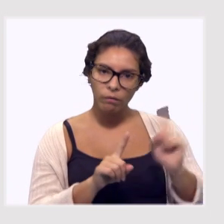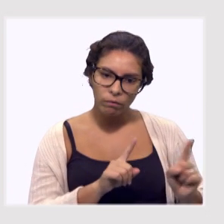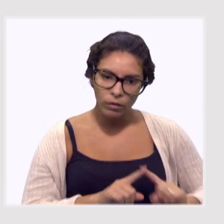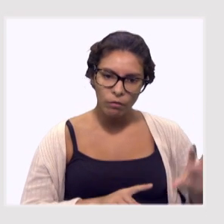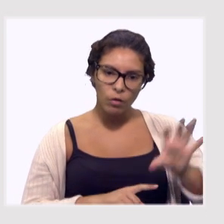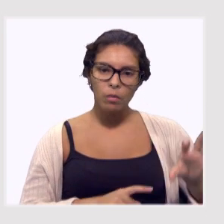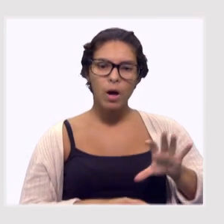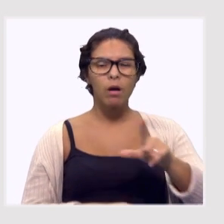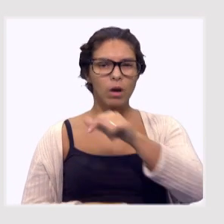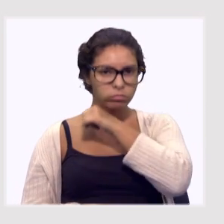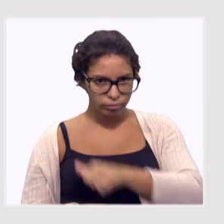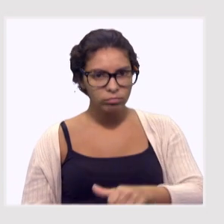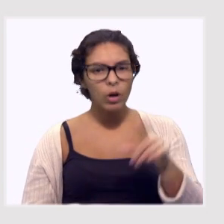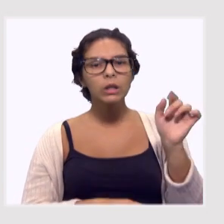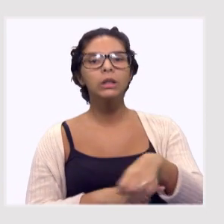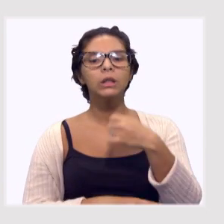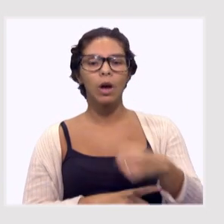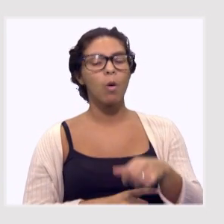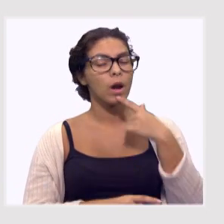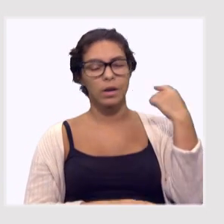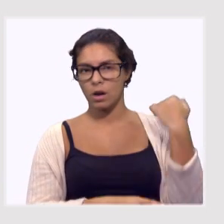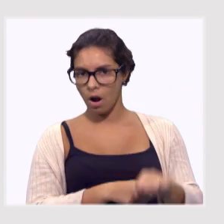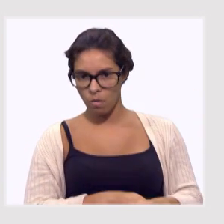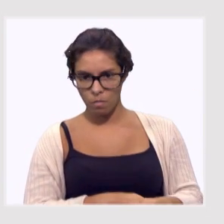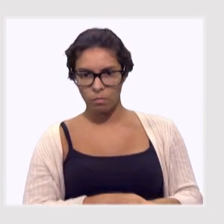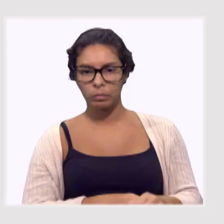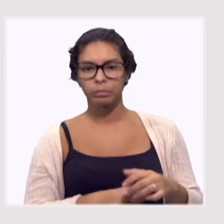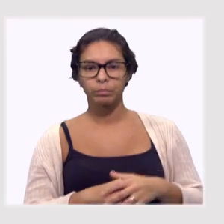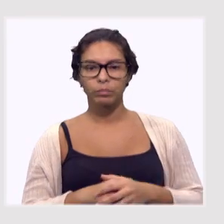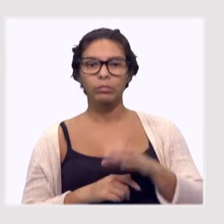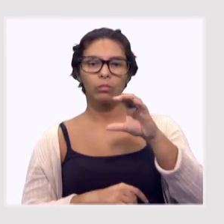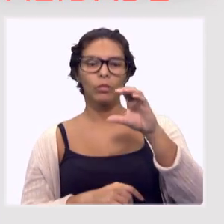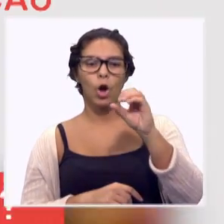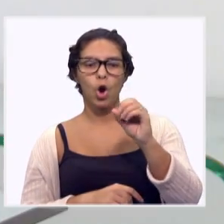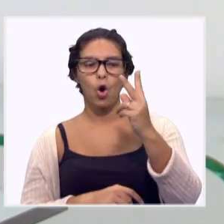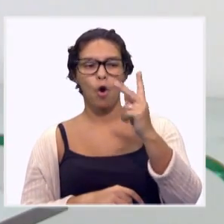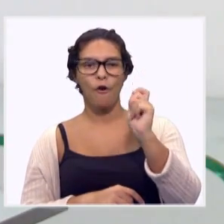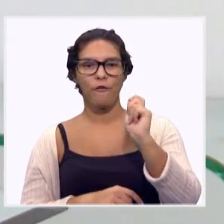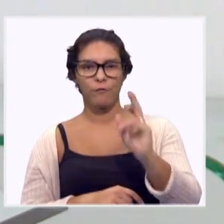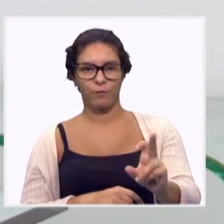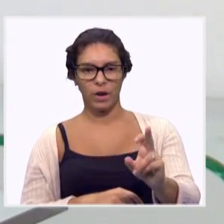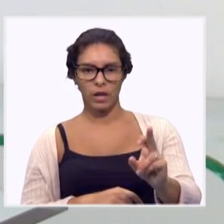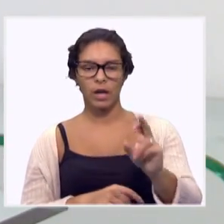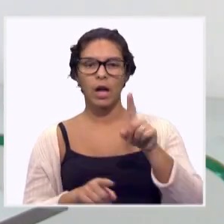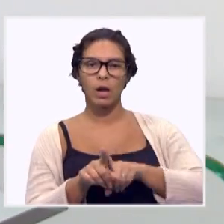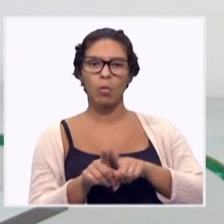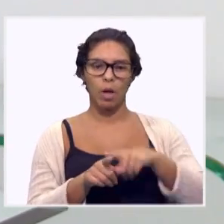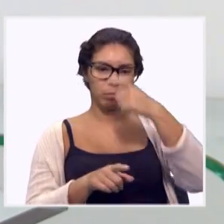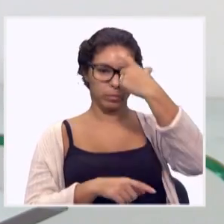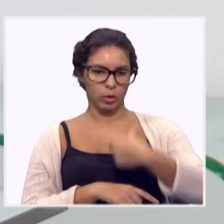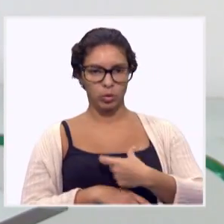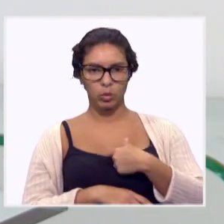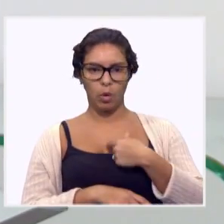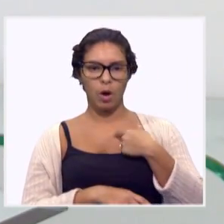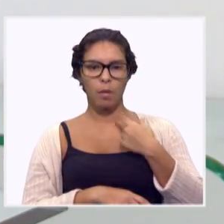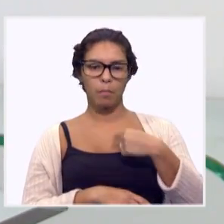é a mesma. Será que é permitido? A resposta é não. No fundo, o que é o cover é a interpretação